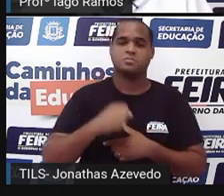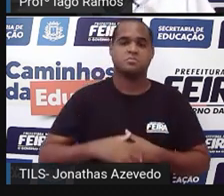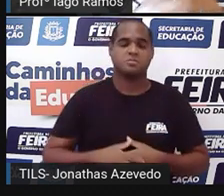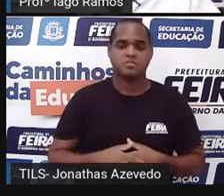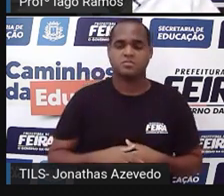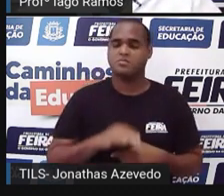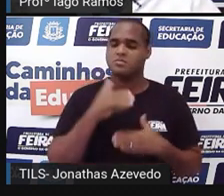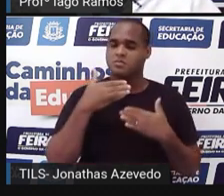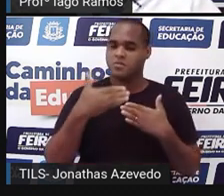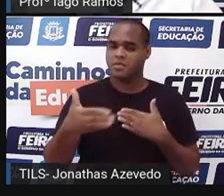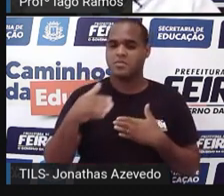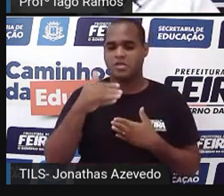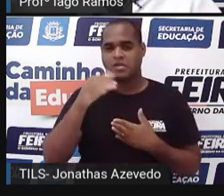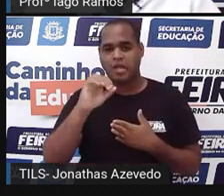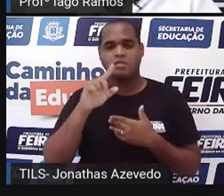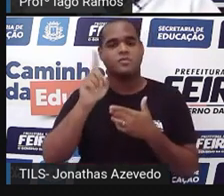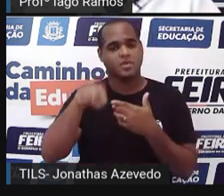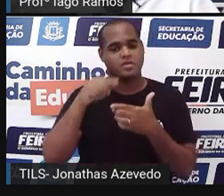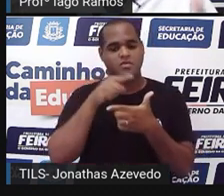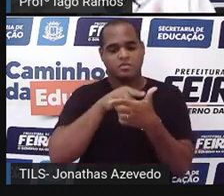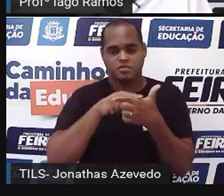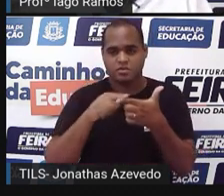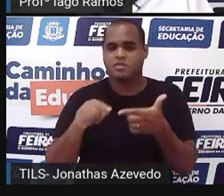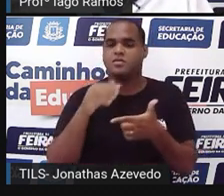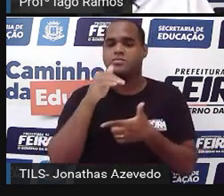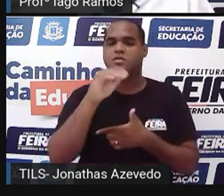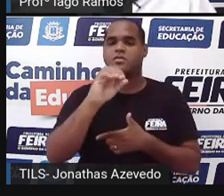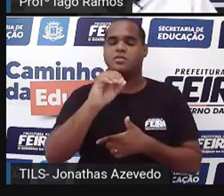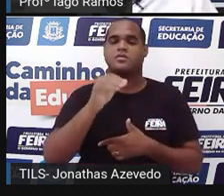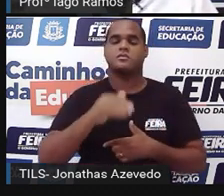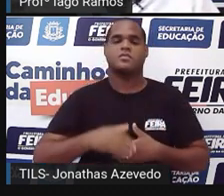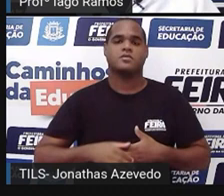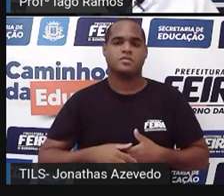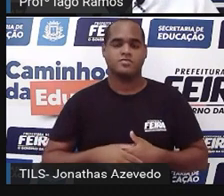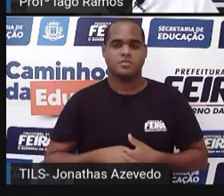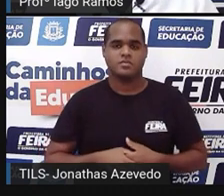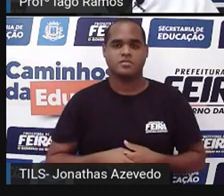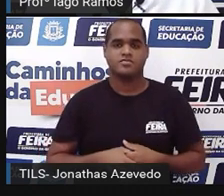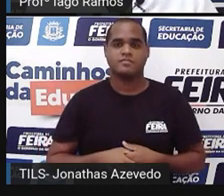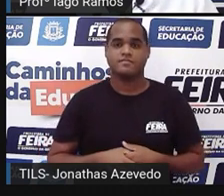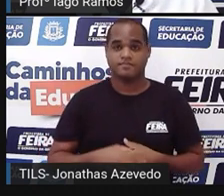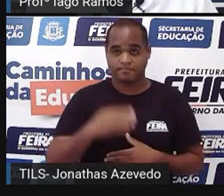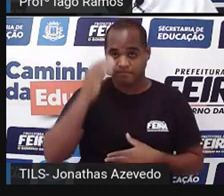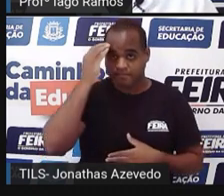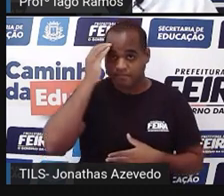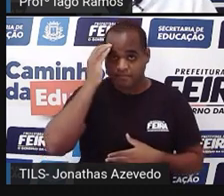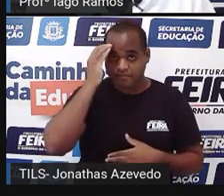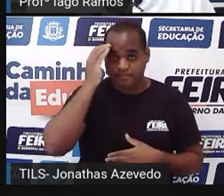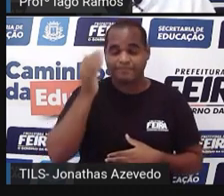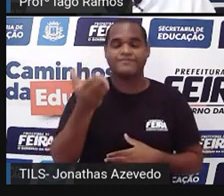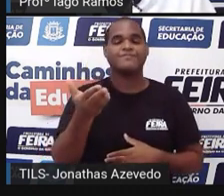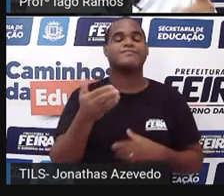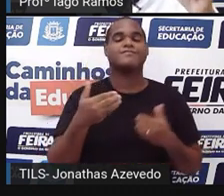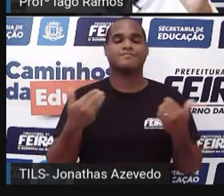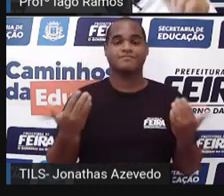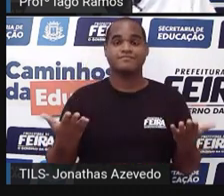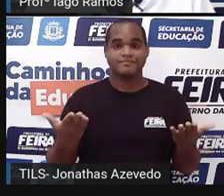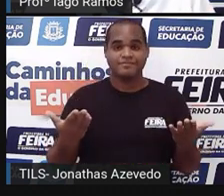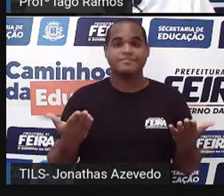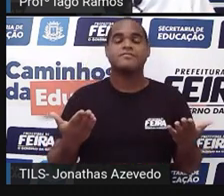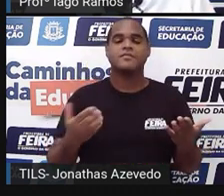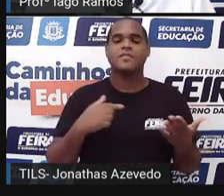dividir por 8 se você somou dez números você vai ter que dividir por 10 Tá bom então